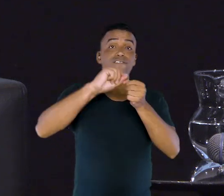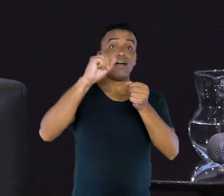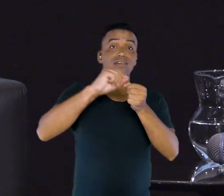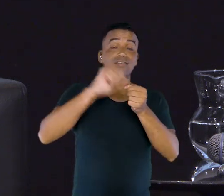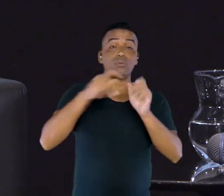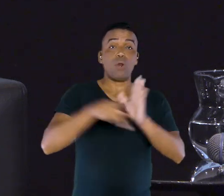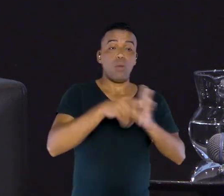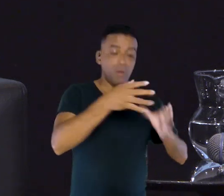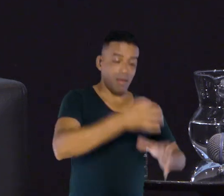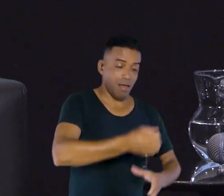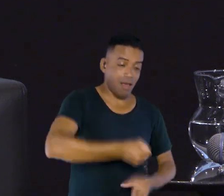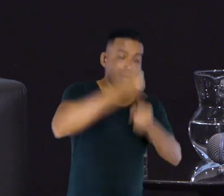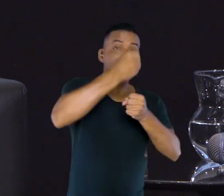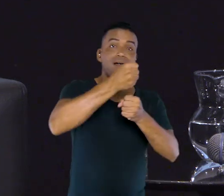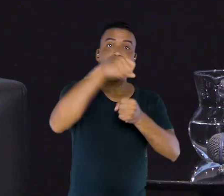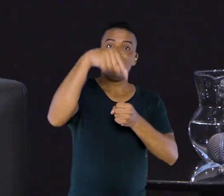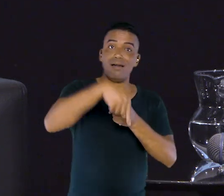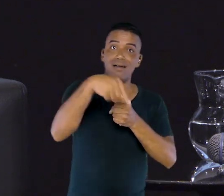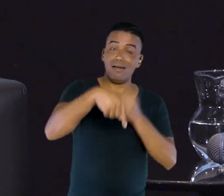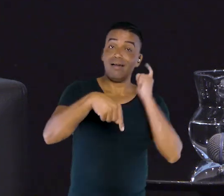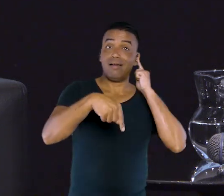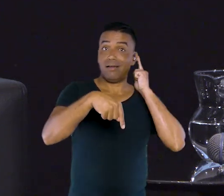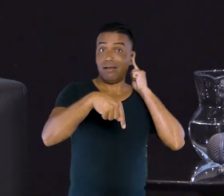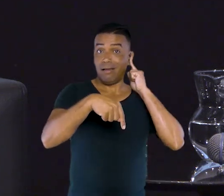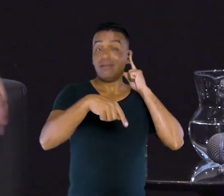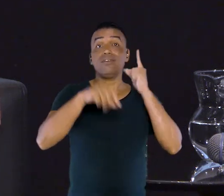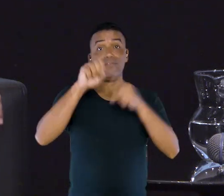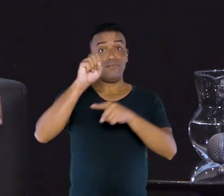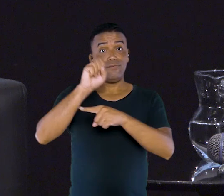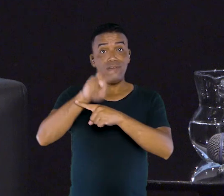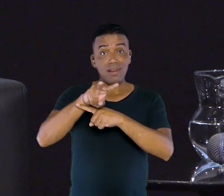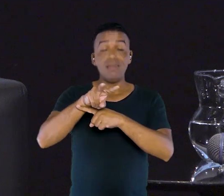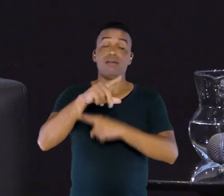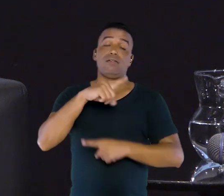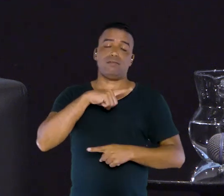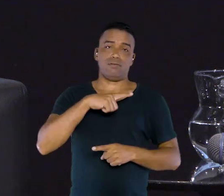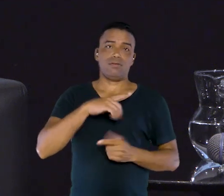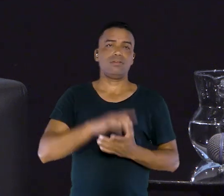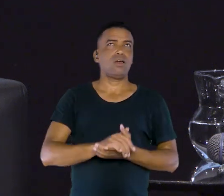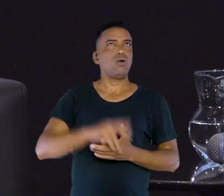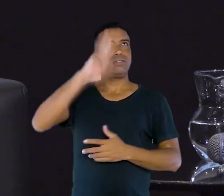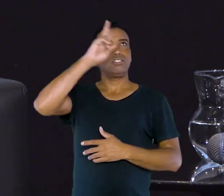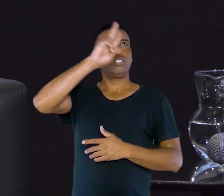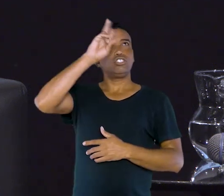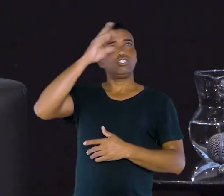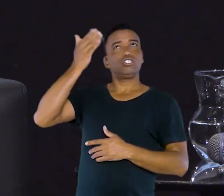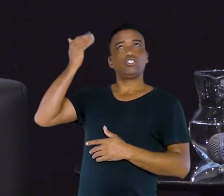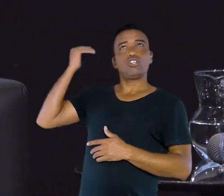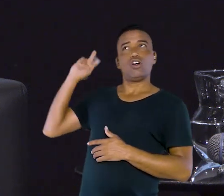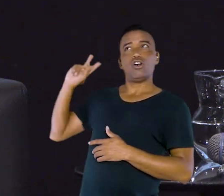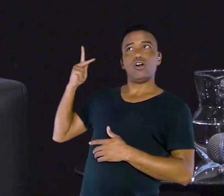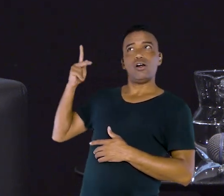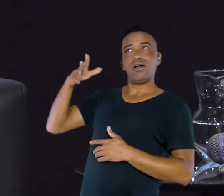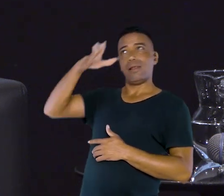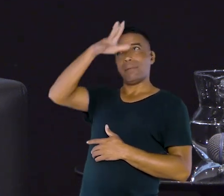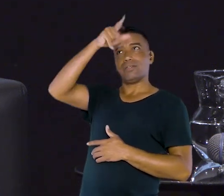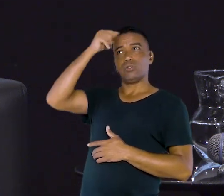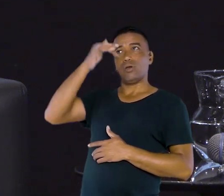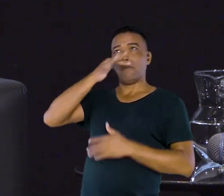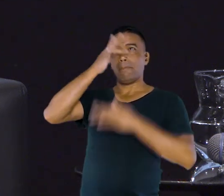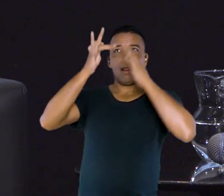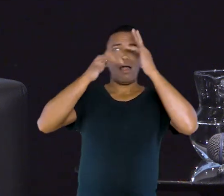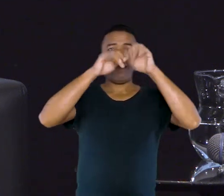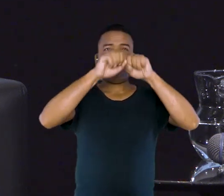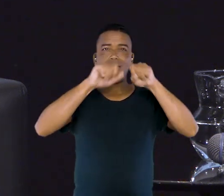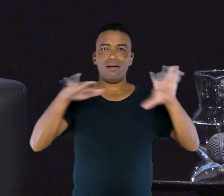extraídos, de alimentos, né, de uma planta que é venenosa. E se a gente olha para essa história, dessa relação com as plantas da Amazônia, nós